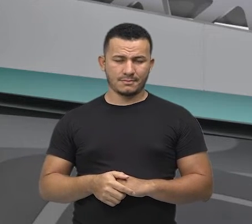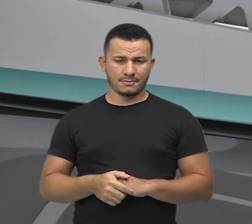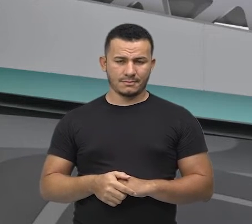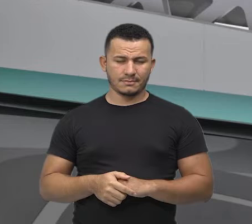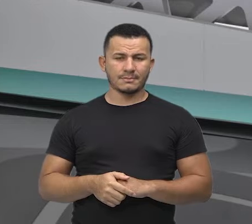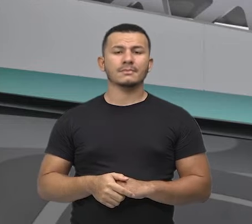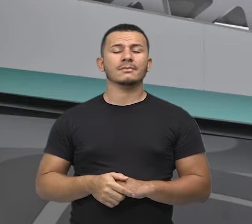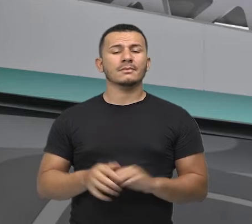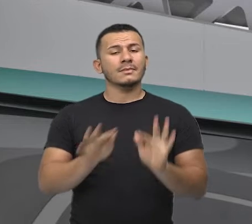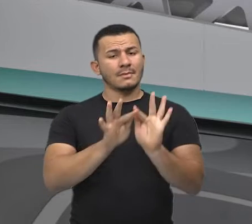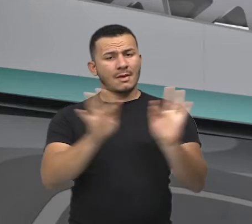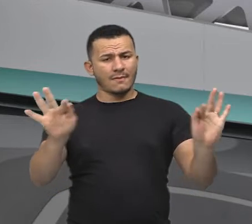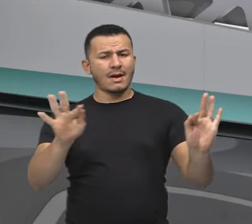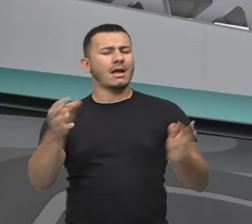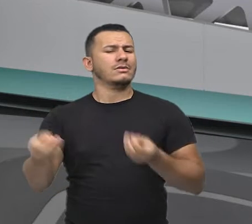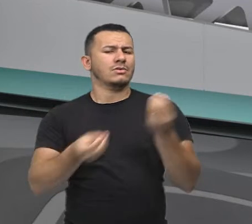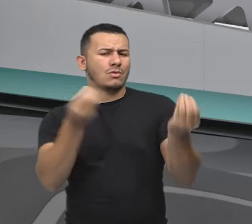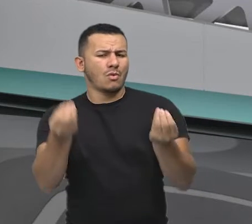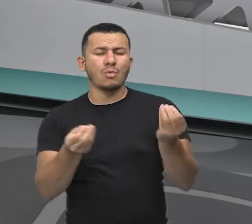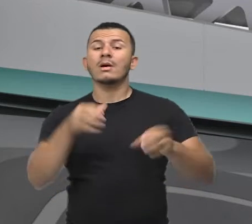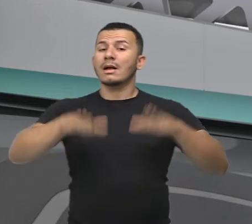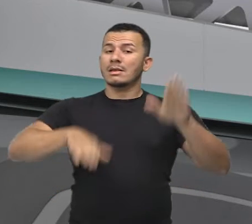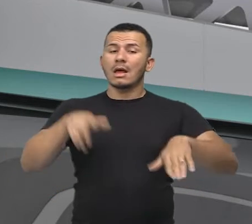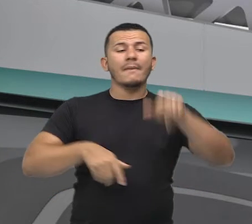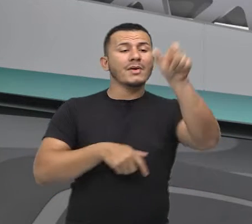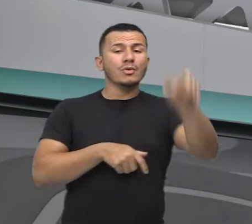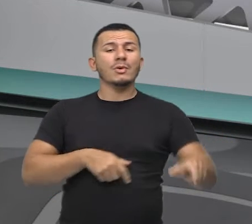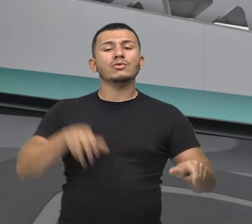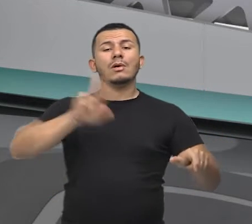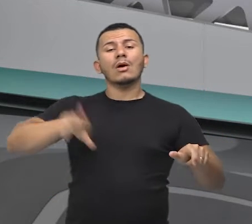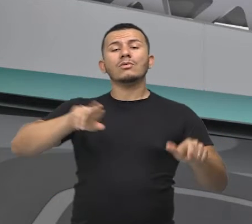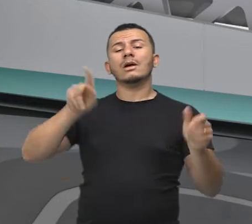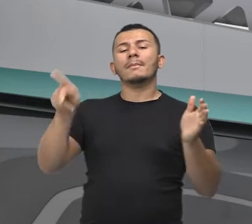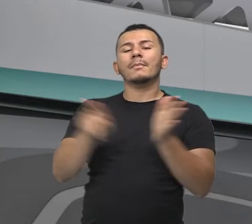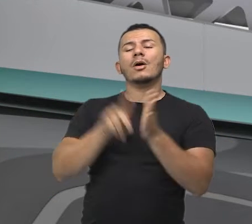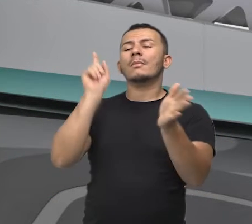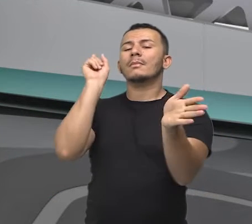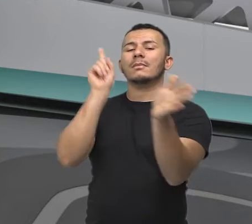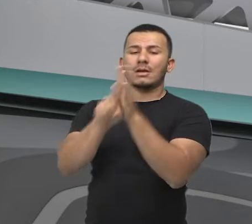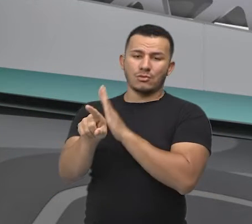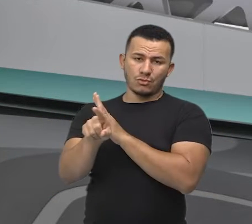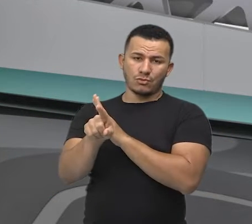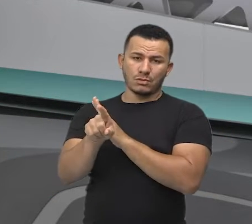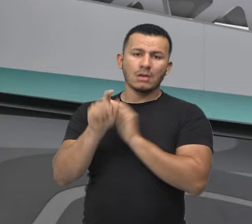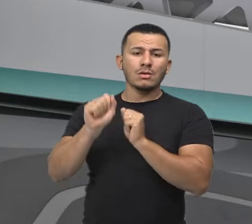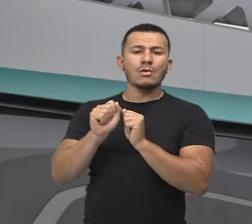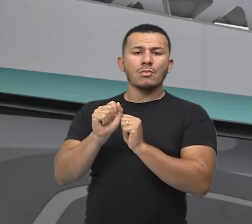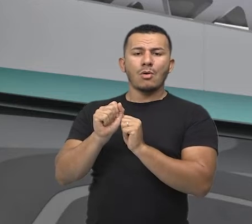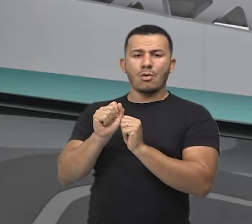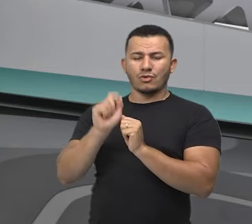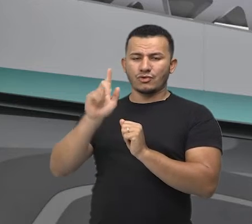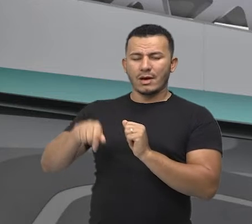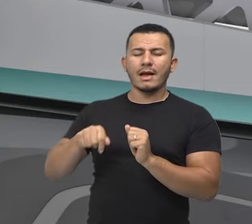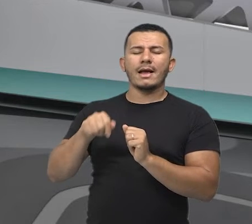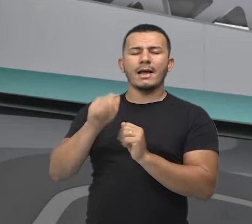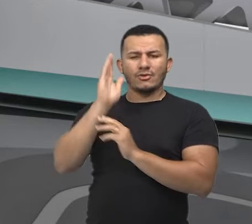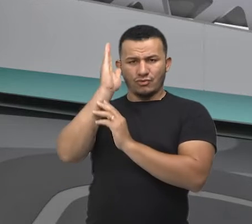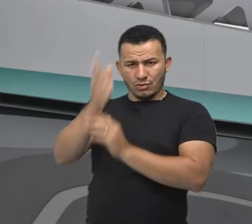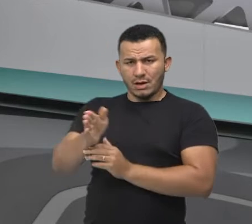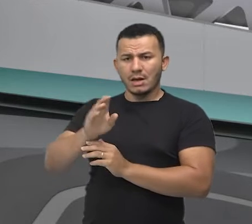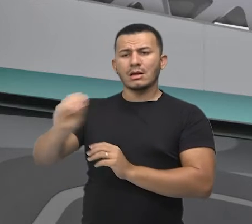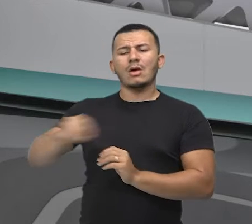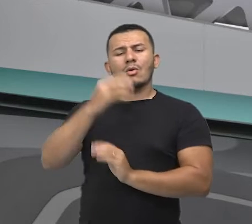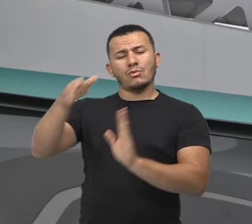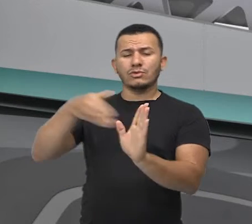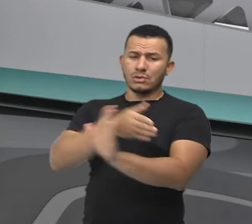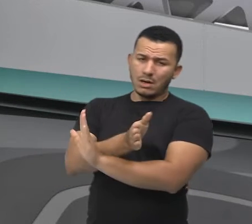interrogativas ocorrem quando o emissor faz uma pergunta na mensagem. Podem ser diretas ou